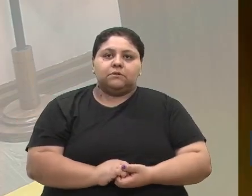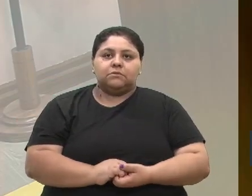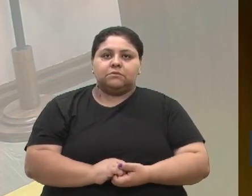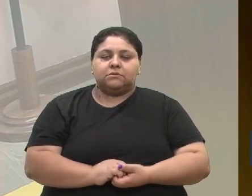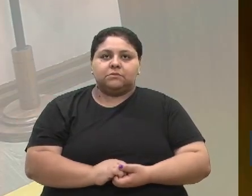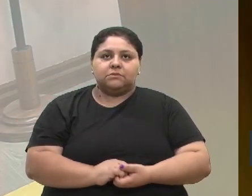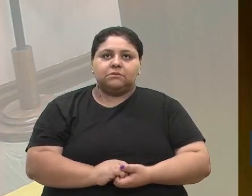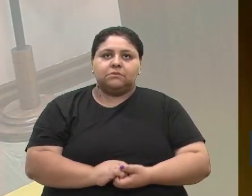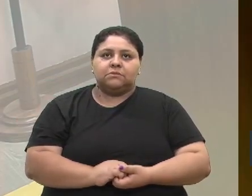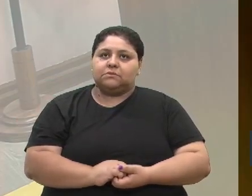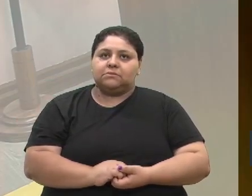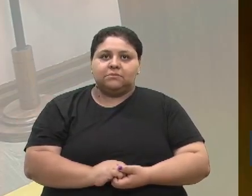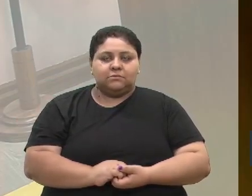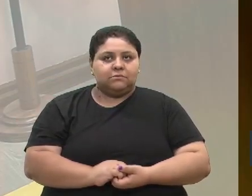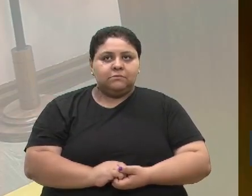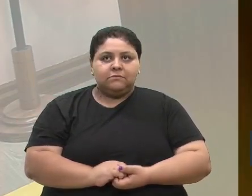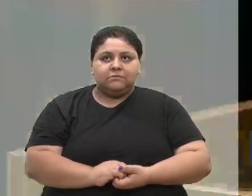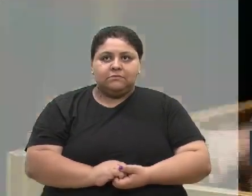Quero agora,